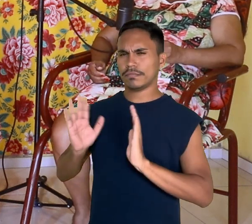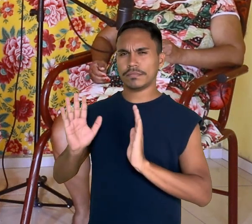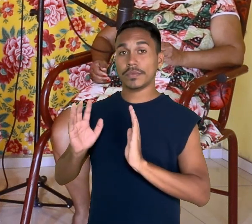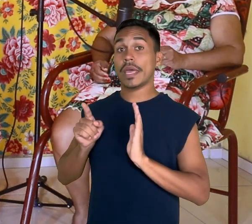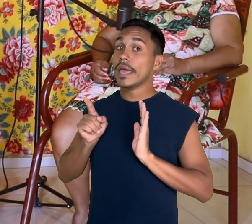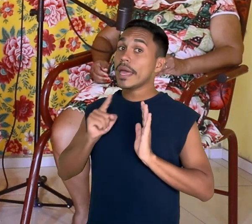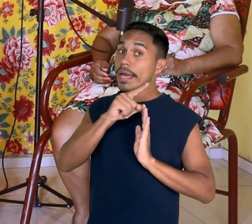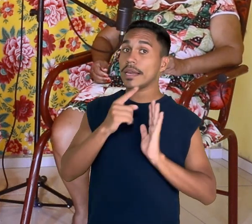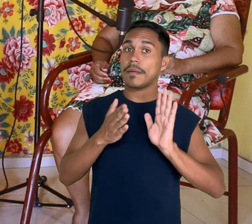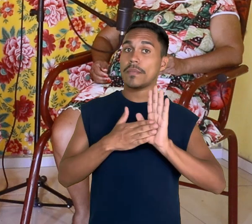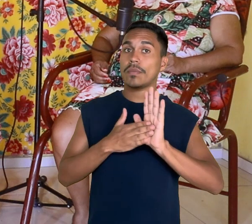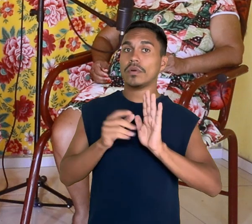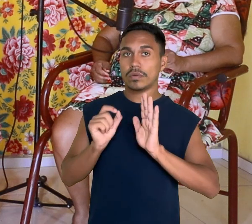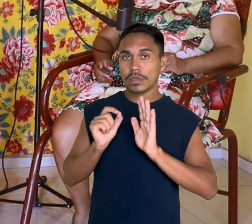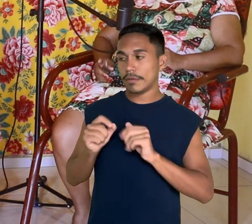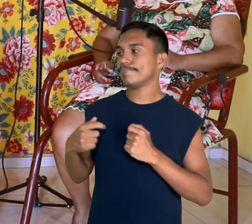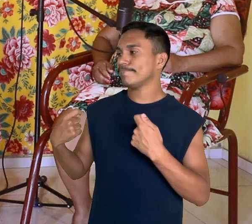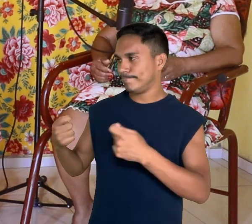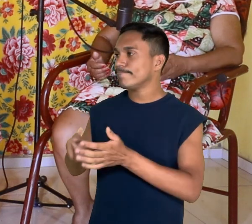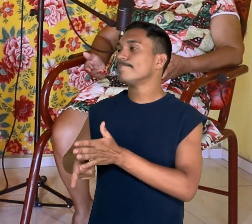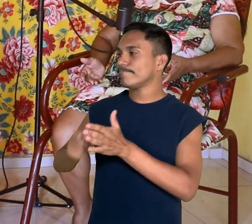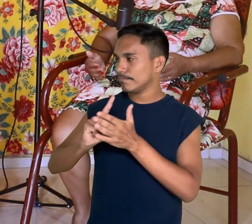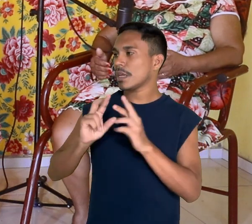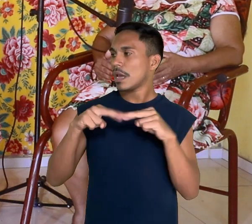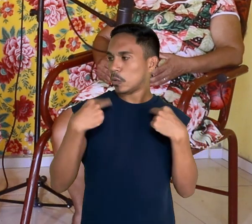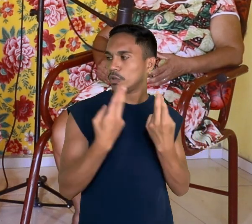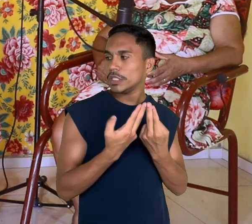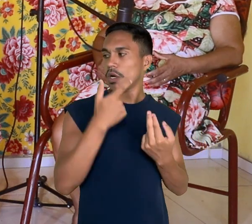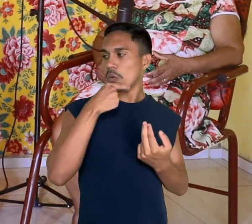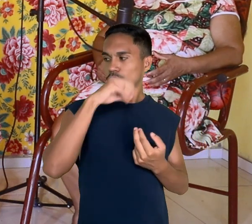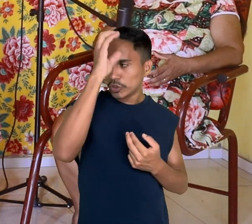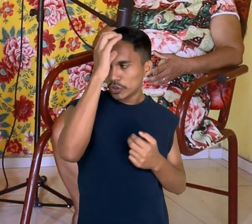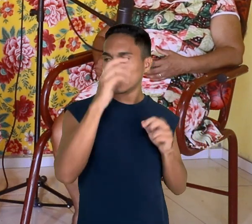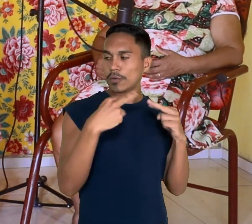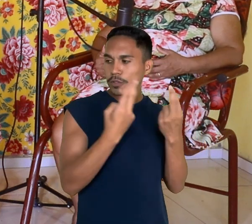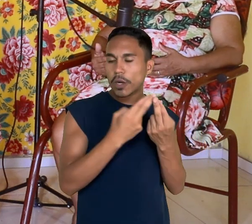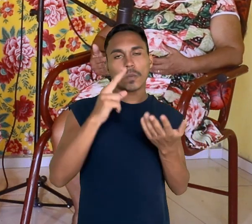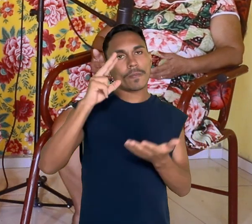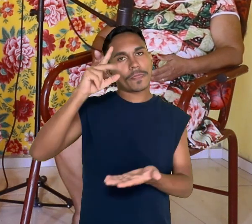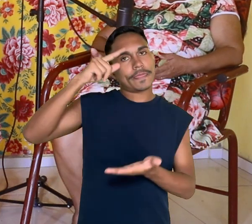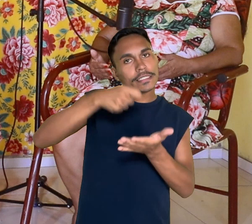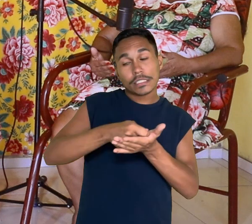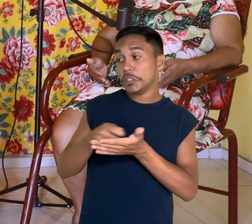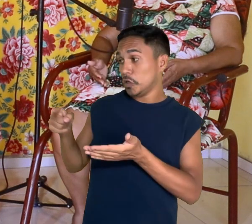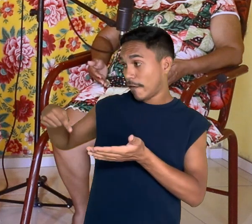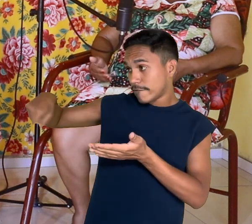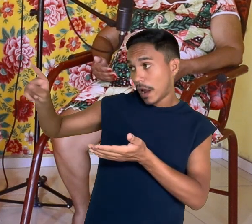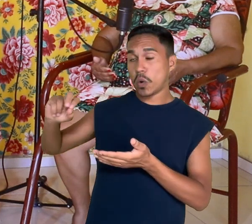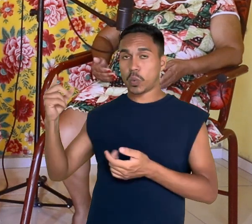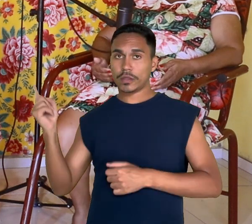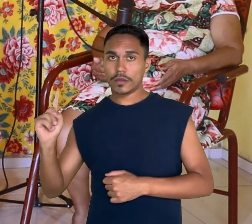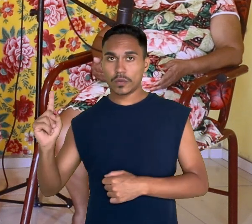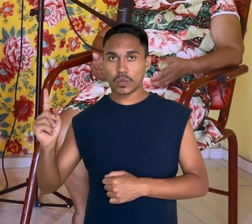porque ele me propôs que tinha que fazer uma reunião com os meus tios para poder decidir se eles iam